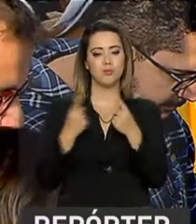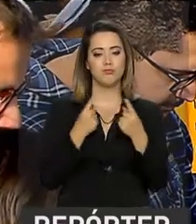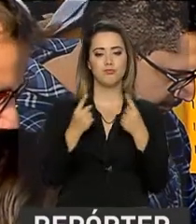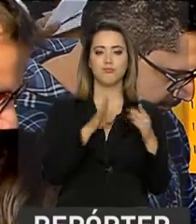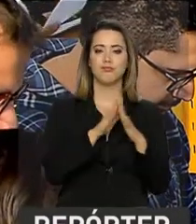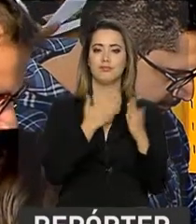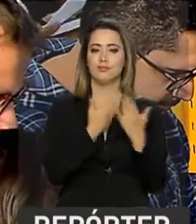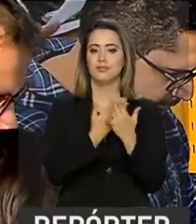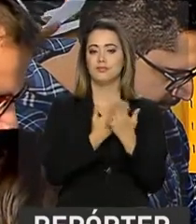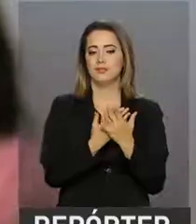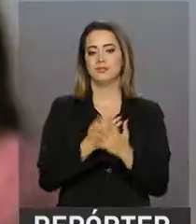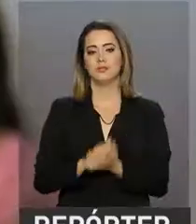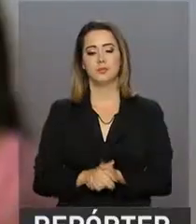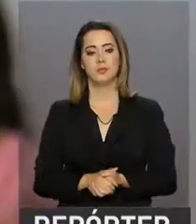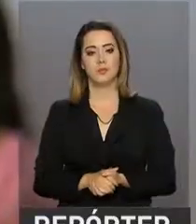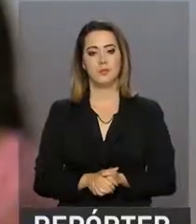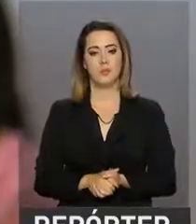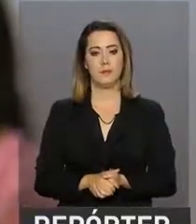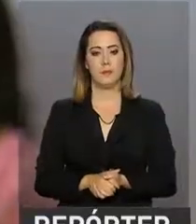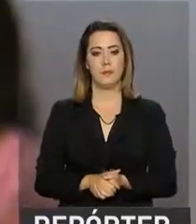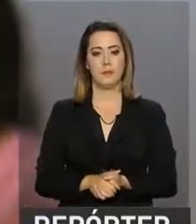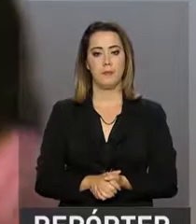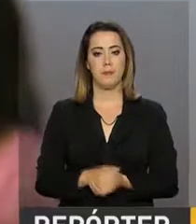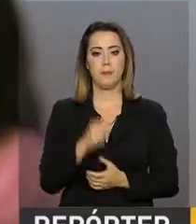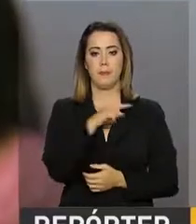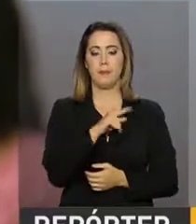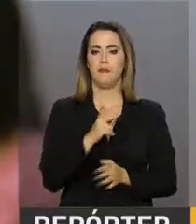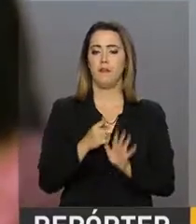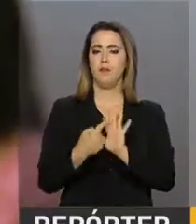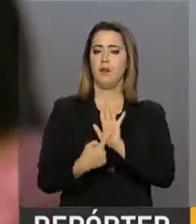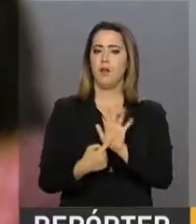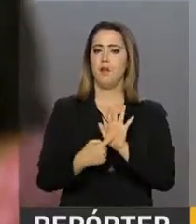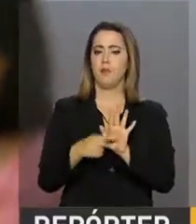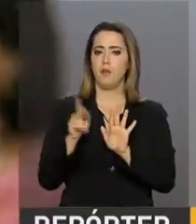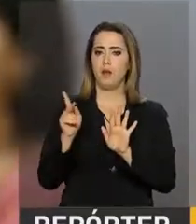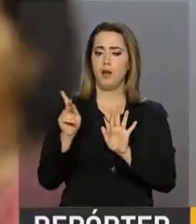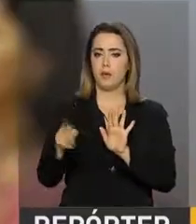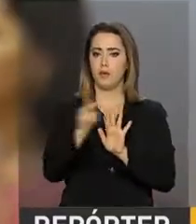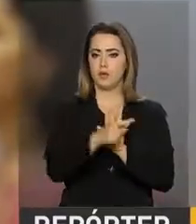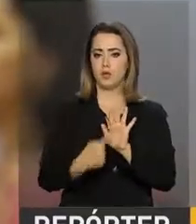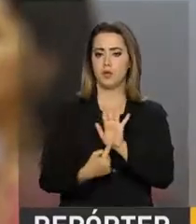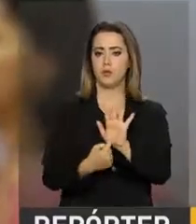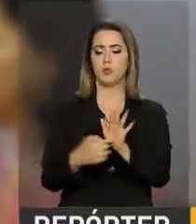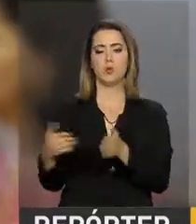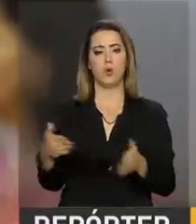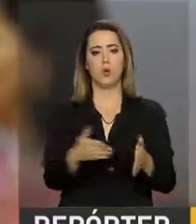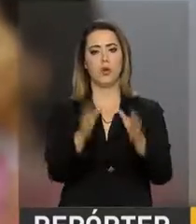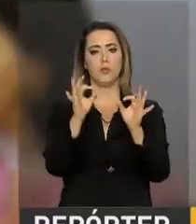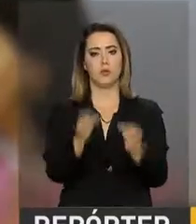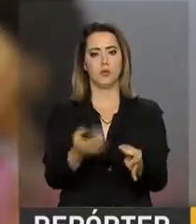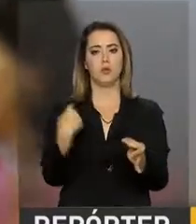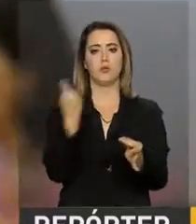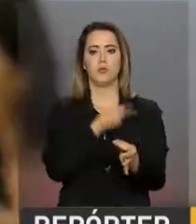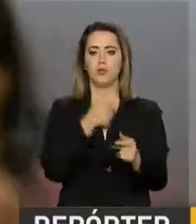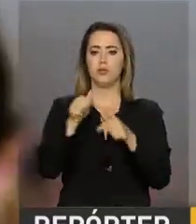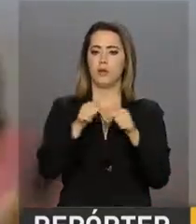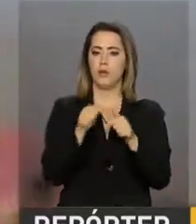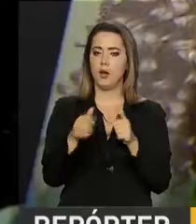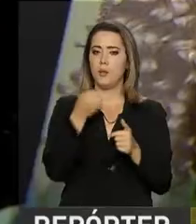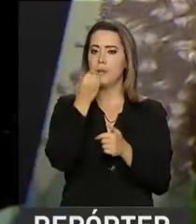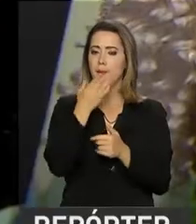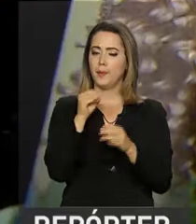públicas de todo o país a professora ela mostrou que existe um caminho do meio pra gente realizar um bom trabalho dentro da sala de